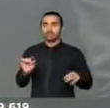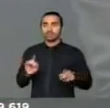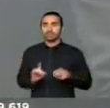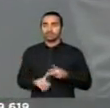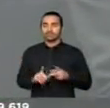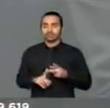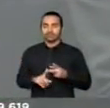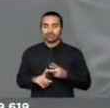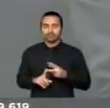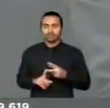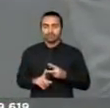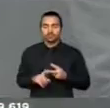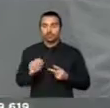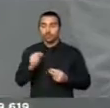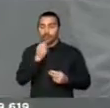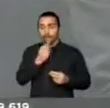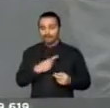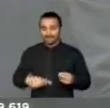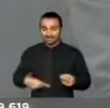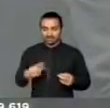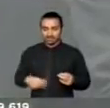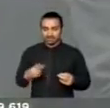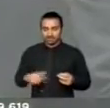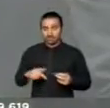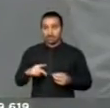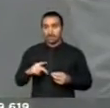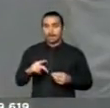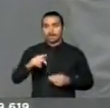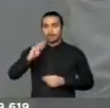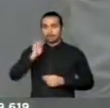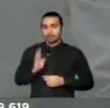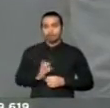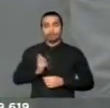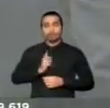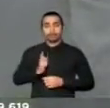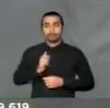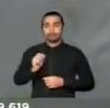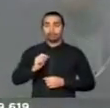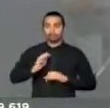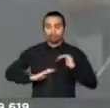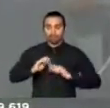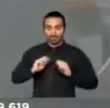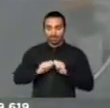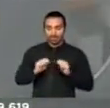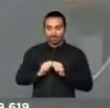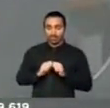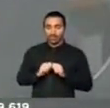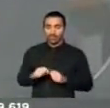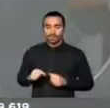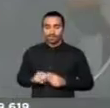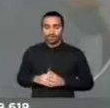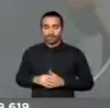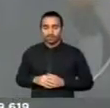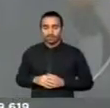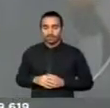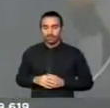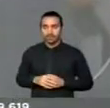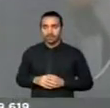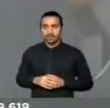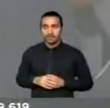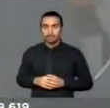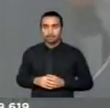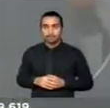um engodo. O presidente da República ele tem que ter nos seus atos, imensuralmente, uma